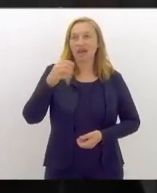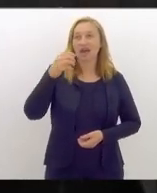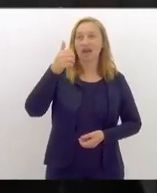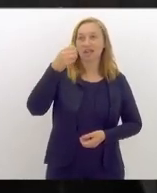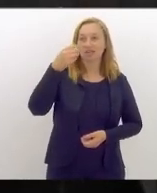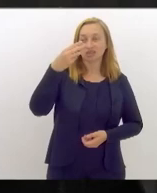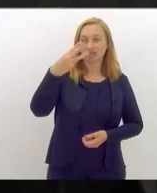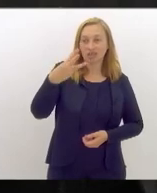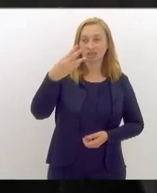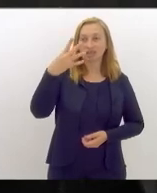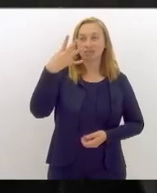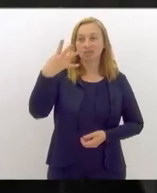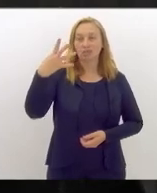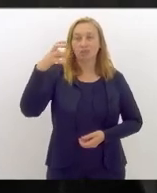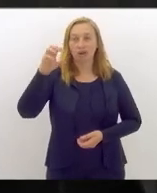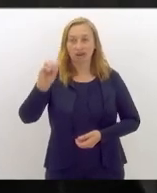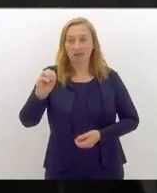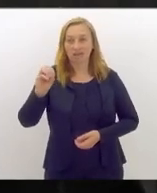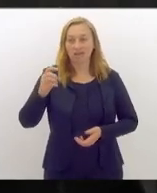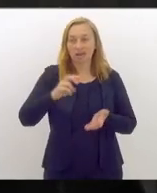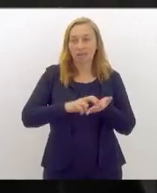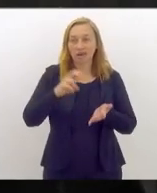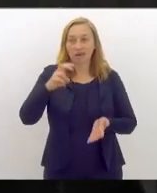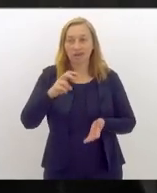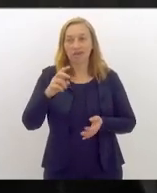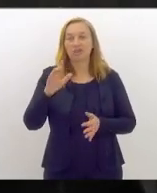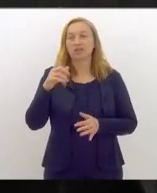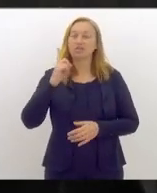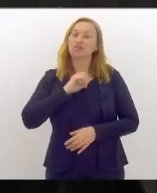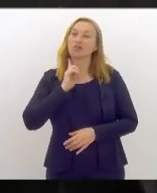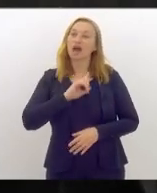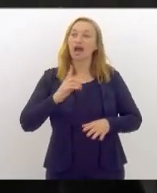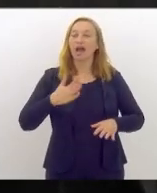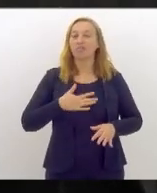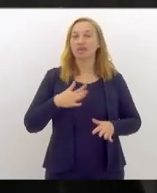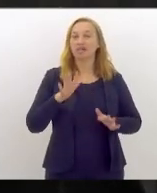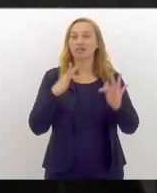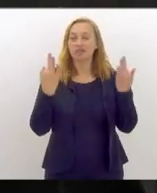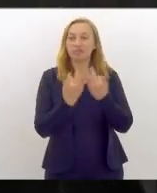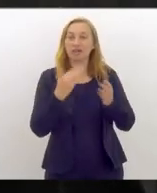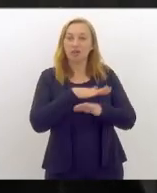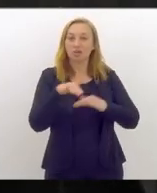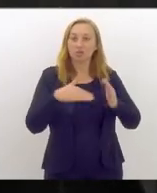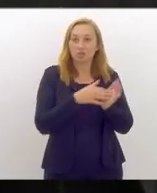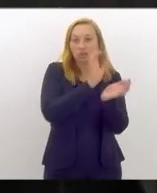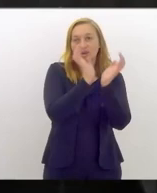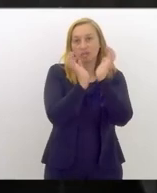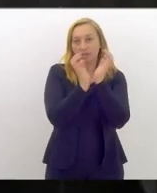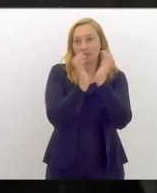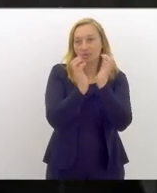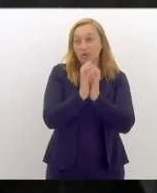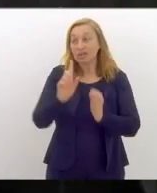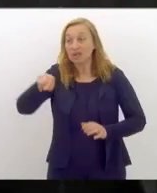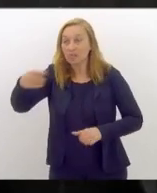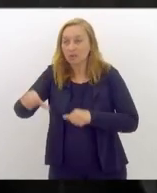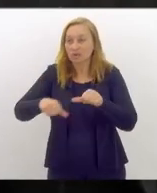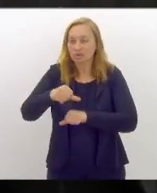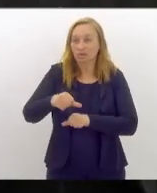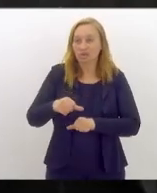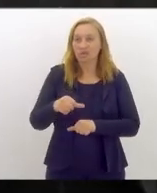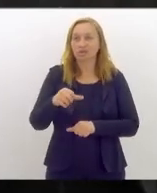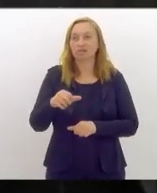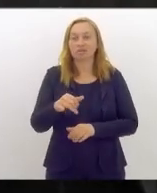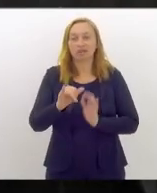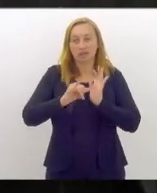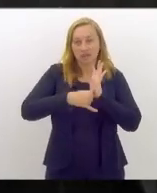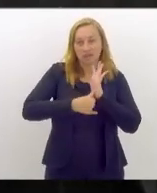no Flamengo e mas minha família toda de Pernambuco e eu meses depois fui para Pernambuco com esse RG aqui né